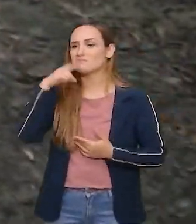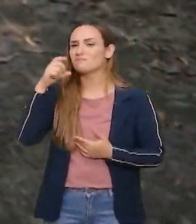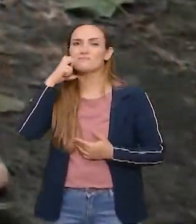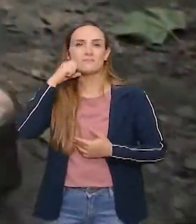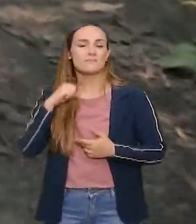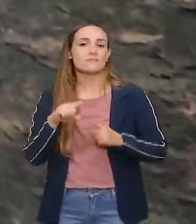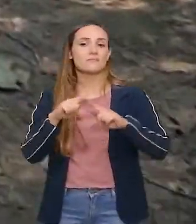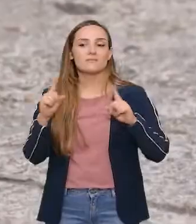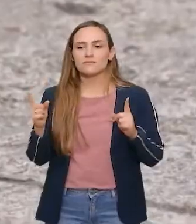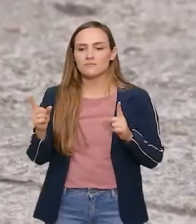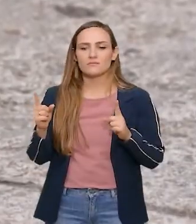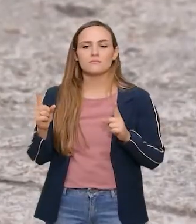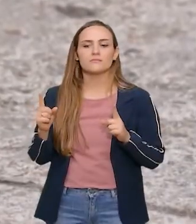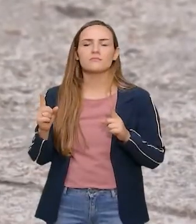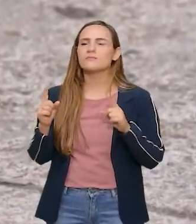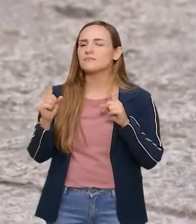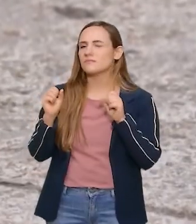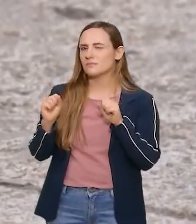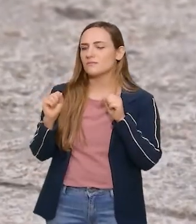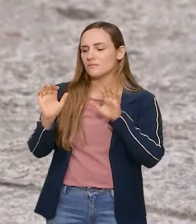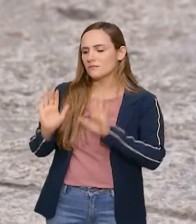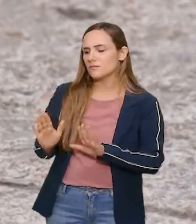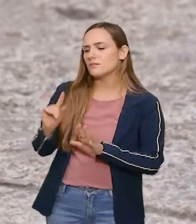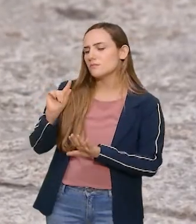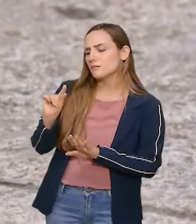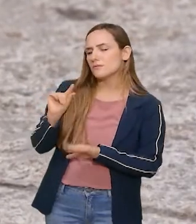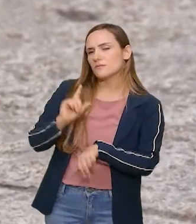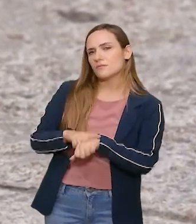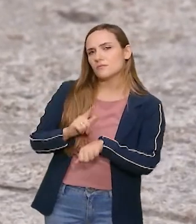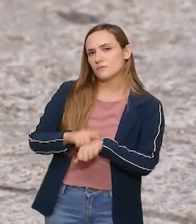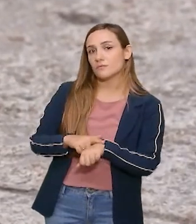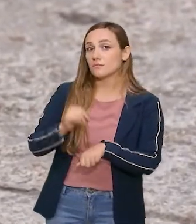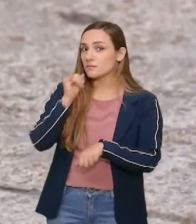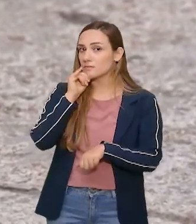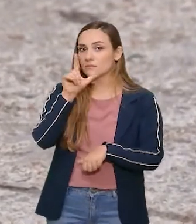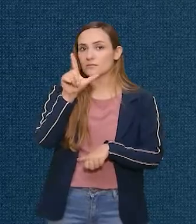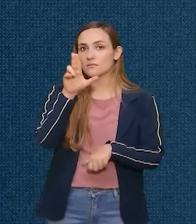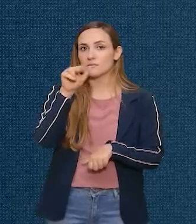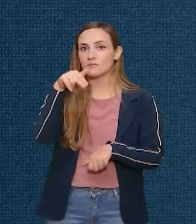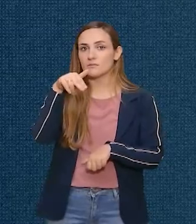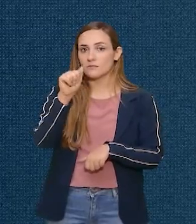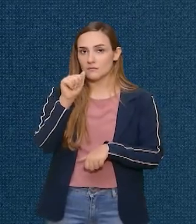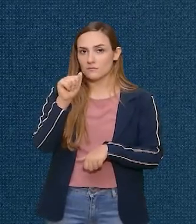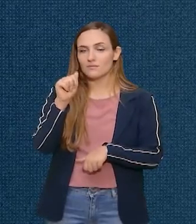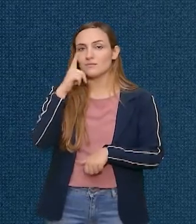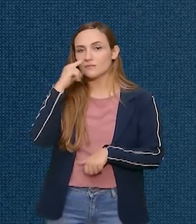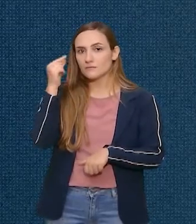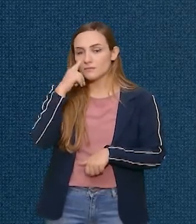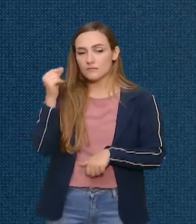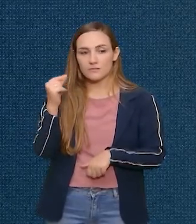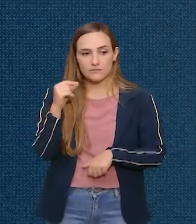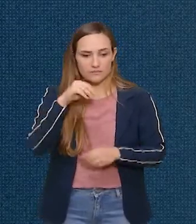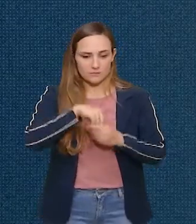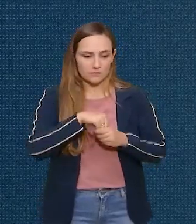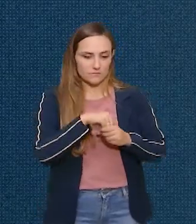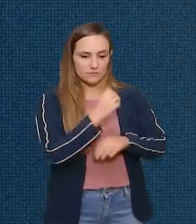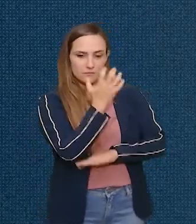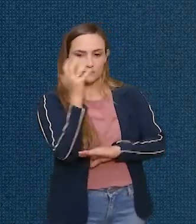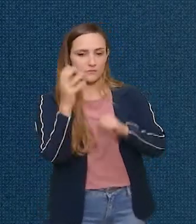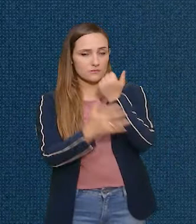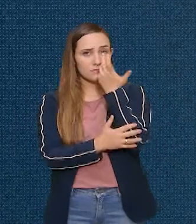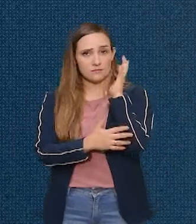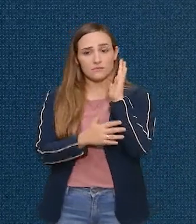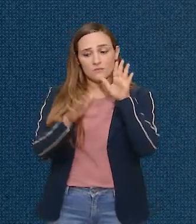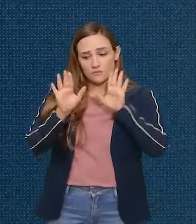Tem gente que não tem condição de adotar, mas abre as portas para um lar temporário. É o caso da Luna, essa gatinha resgatada em